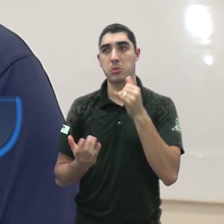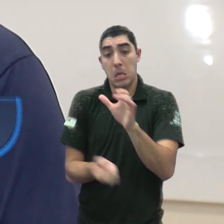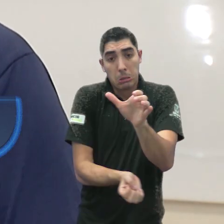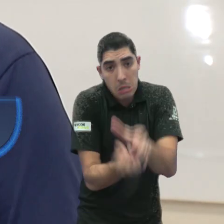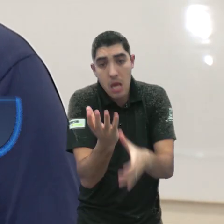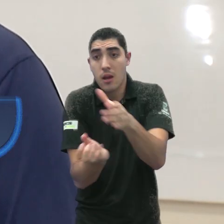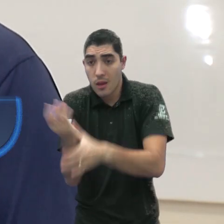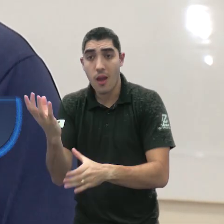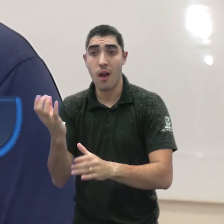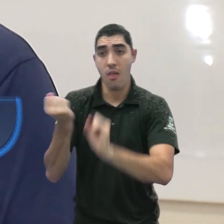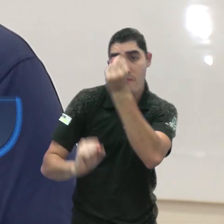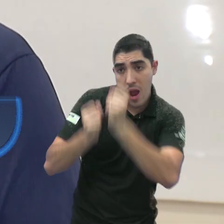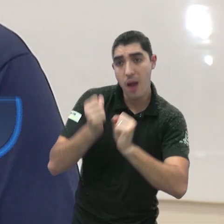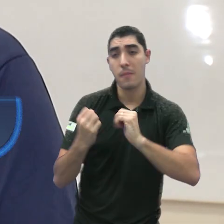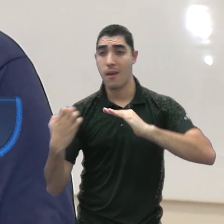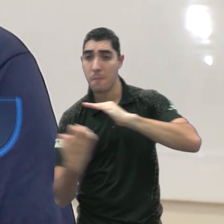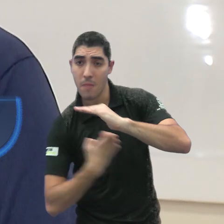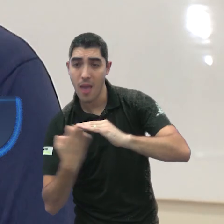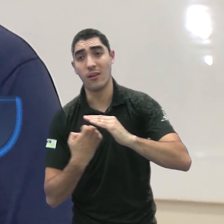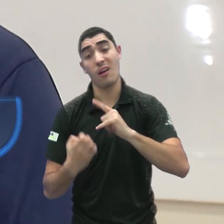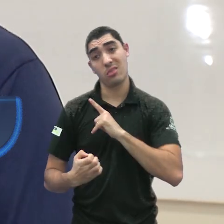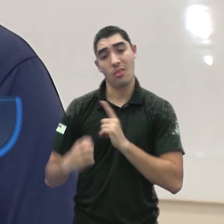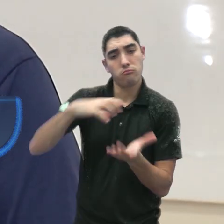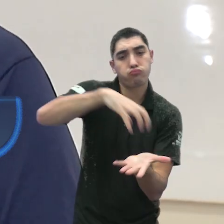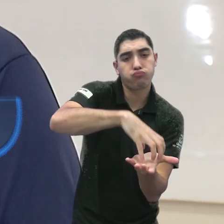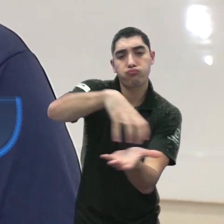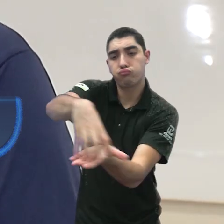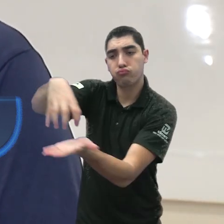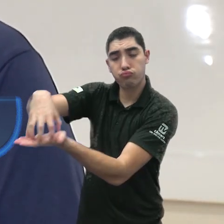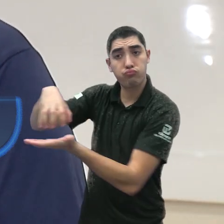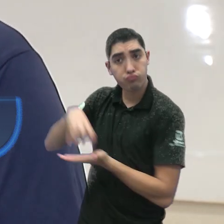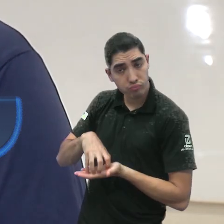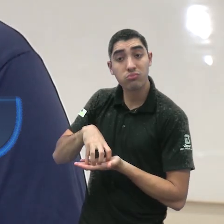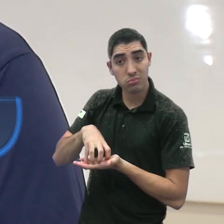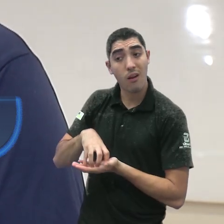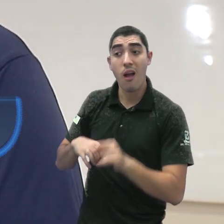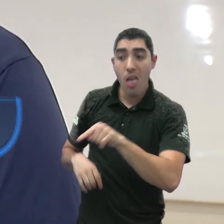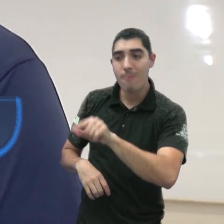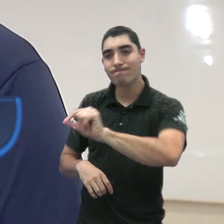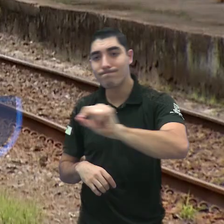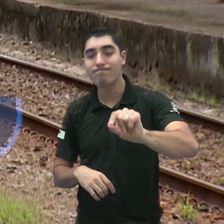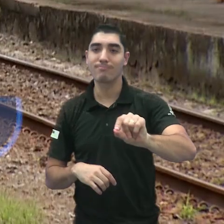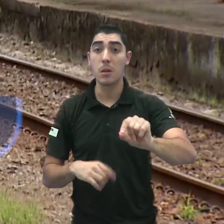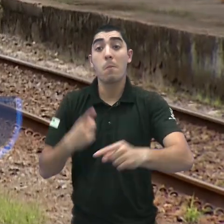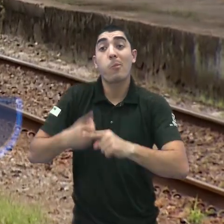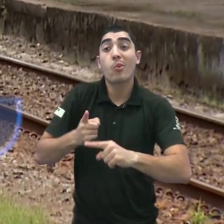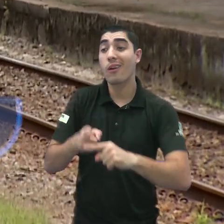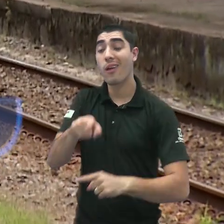tenho um parque industrial desenvolvido, vou modernizar o país, acompanhando o processo de urbanização. Por que